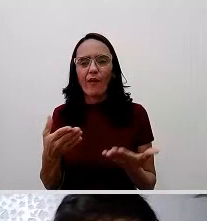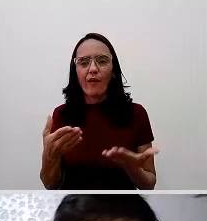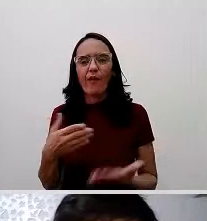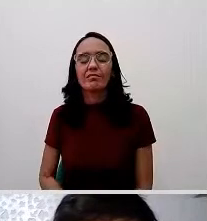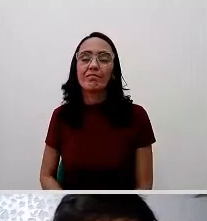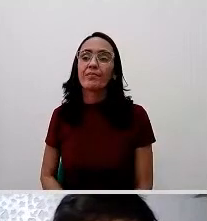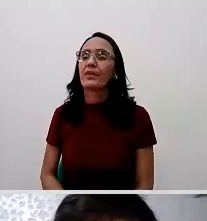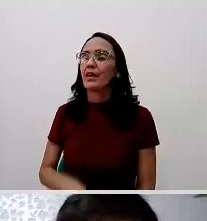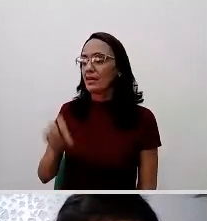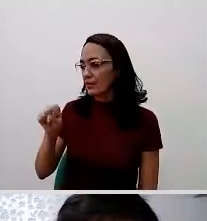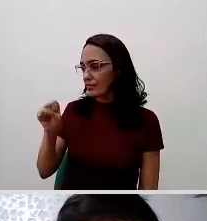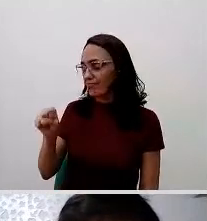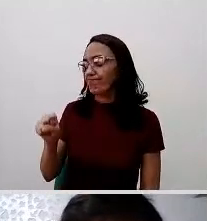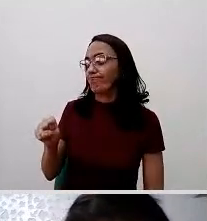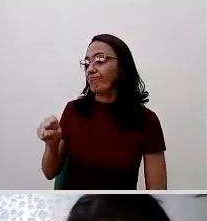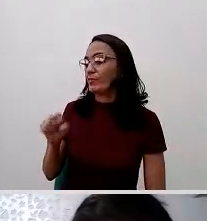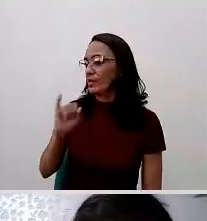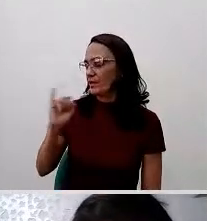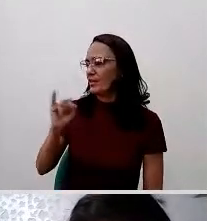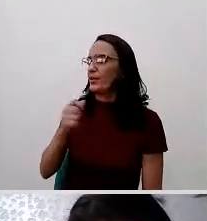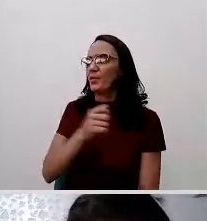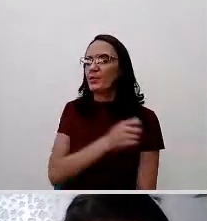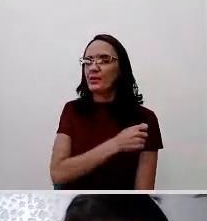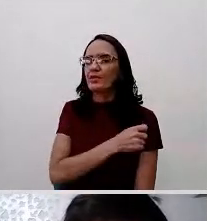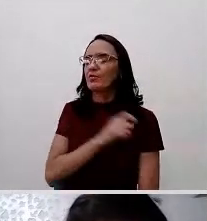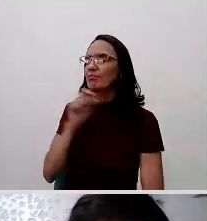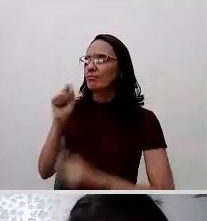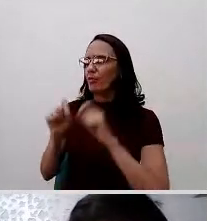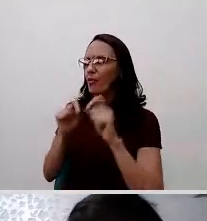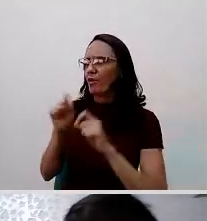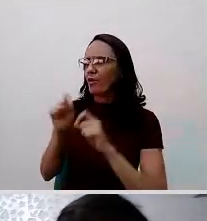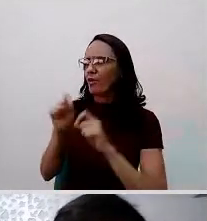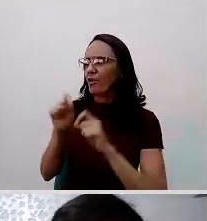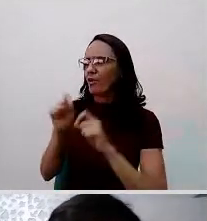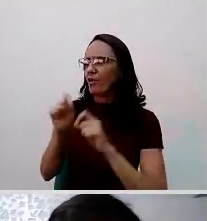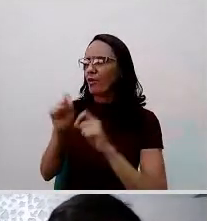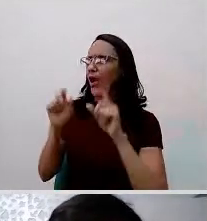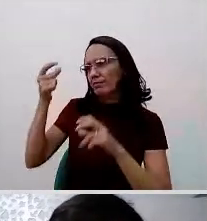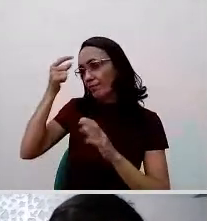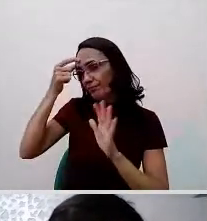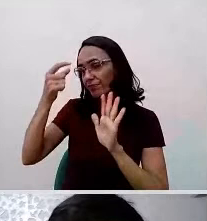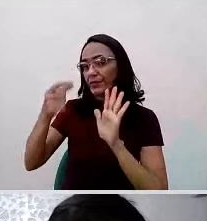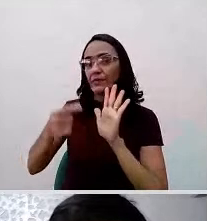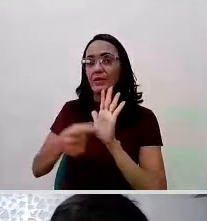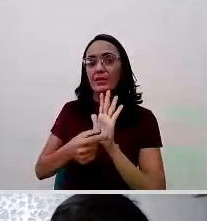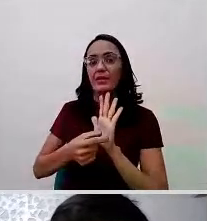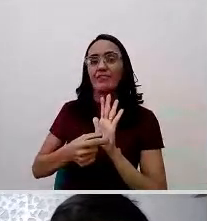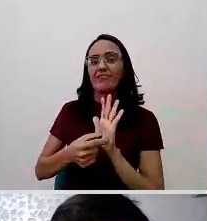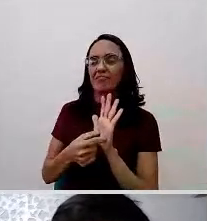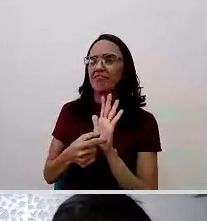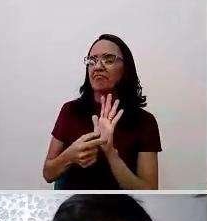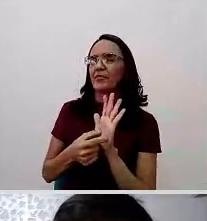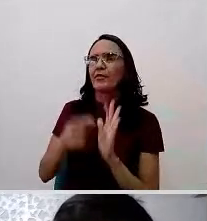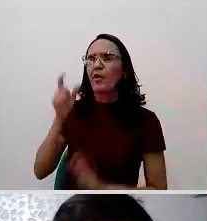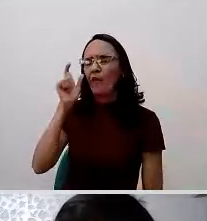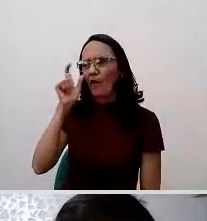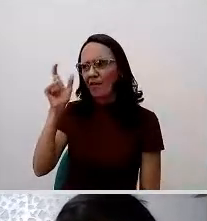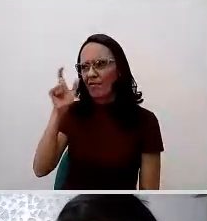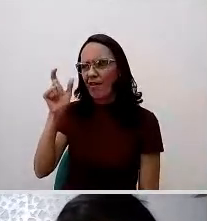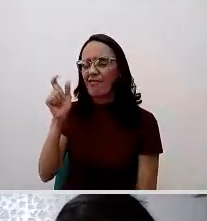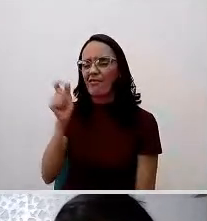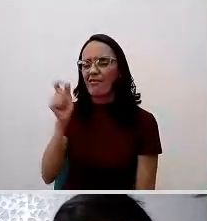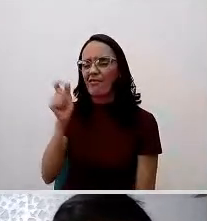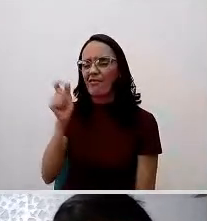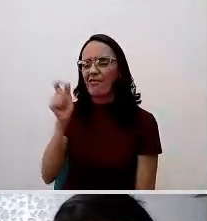interessam por esse tema de inteligência artificial, que eles estão no caminho certo. Então, hoje,